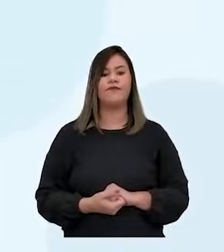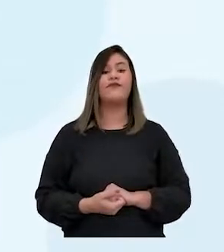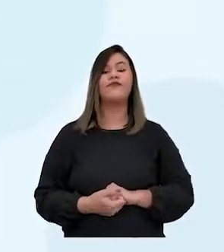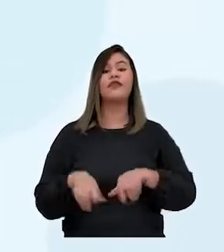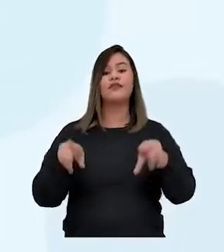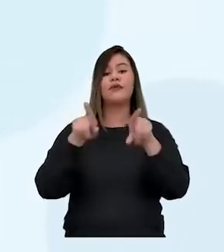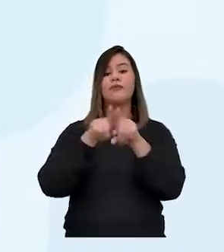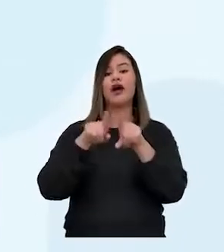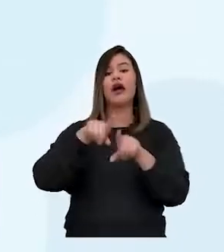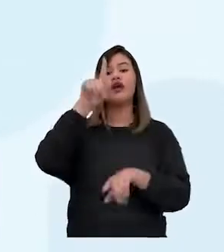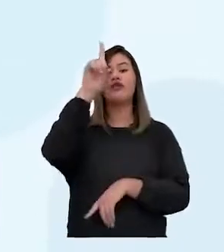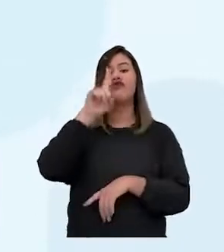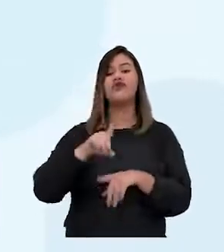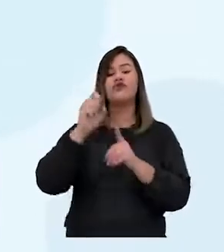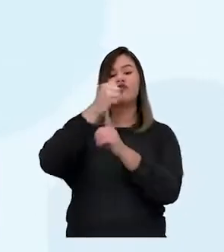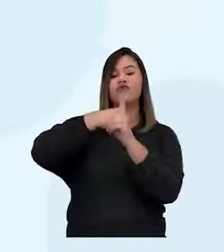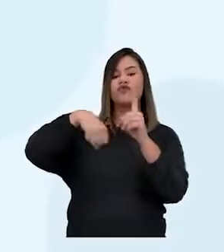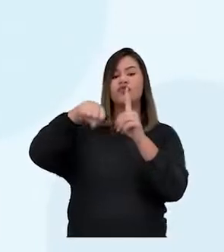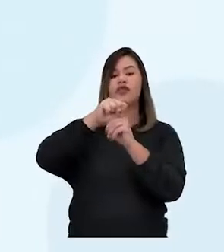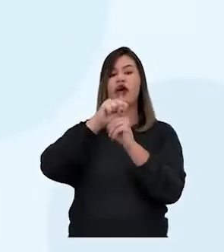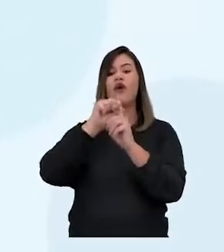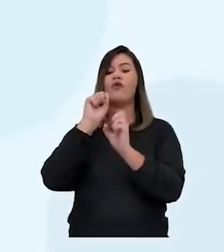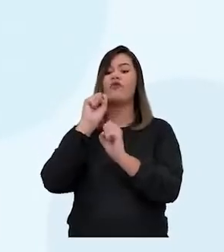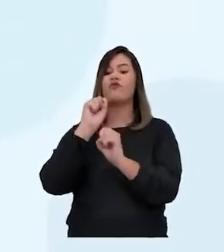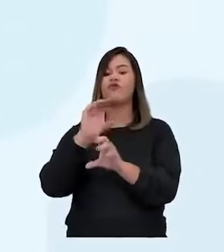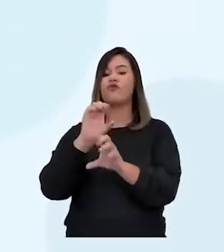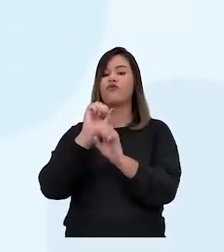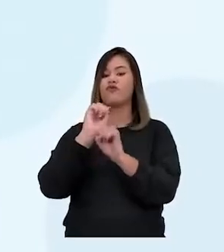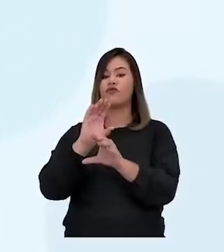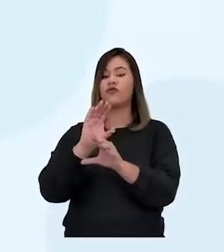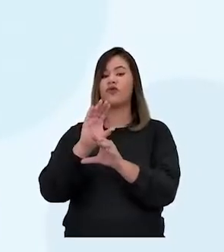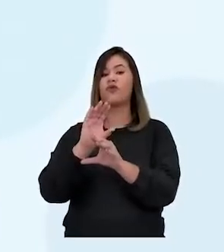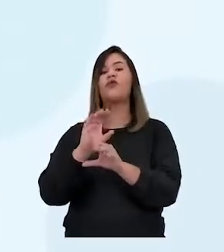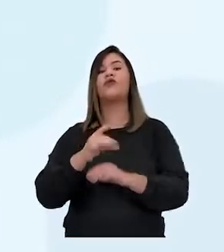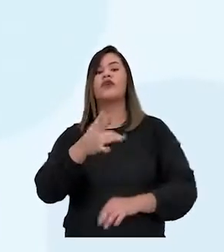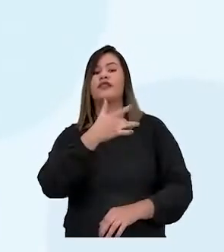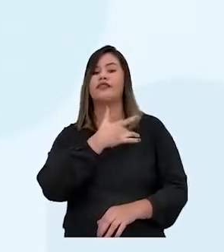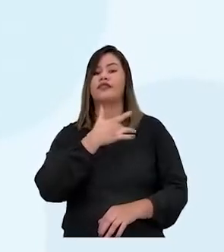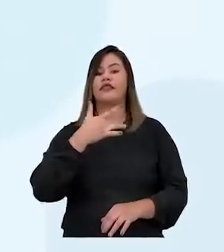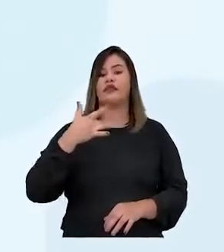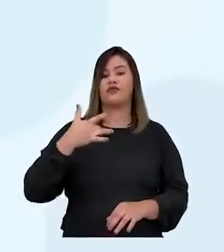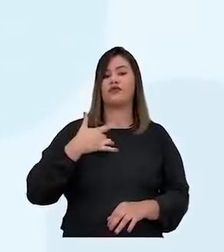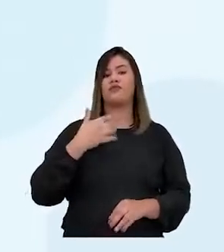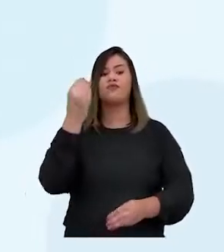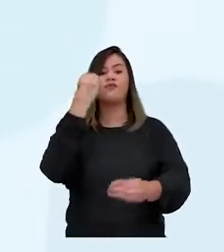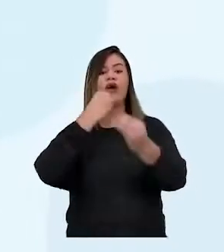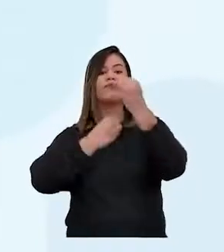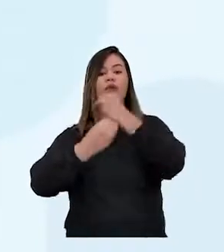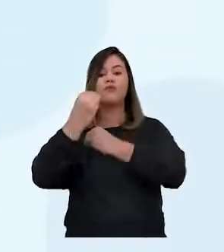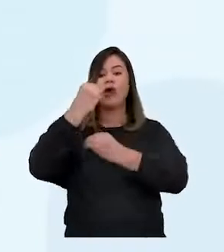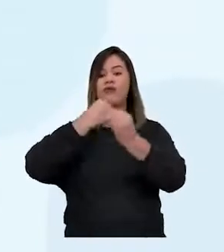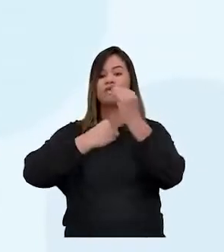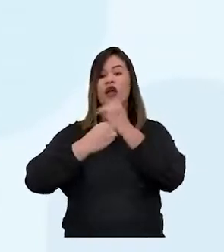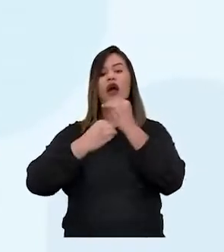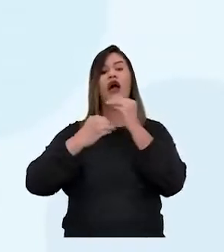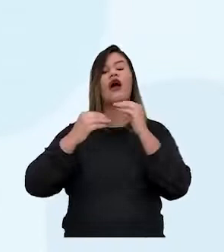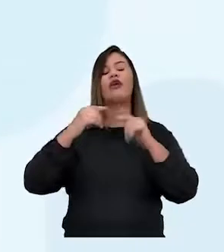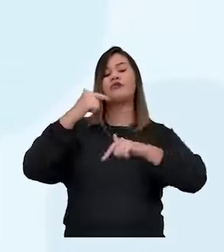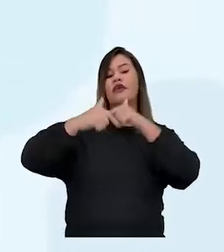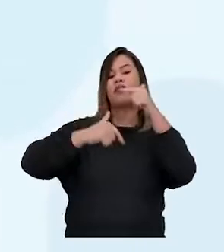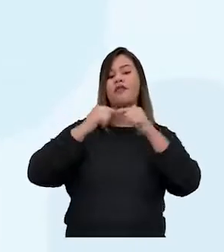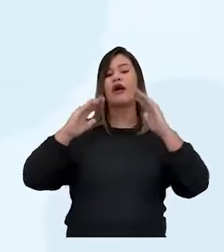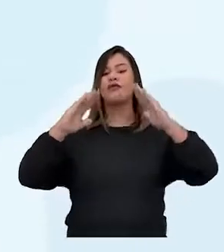direitos sociais a educação, presta atenção aqui, ó, a educação, a saúde, a alimentação, o trabalho, a moradia,